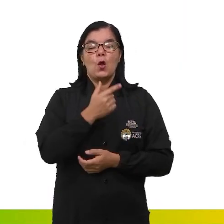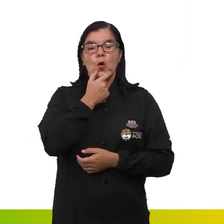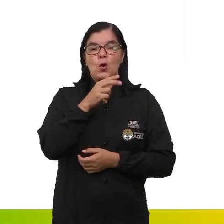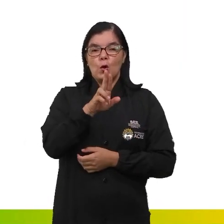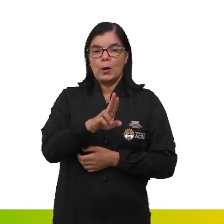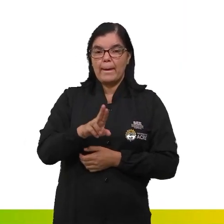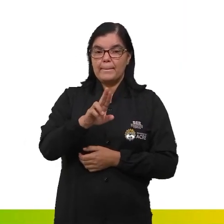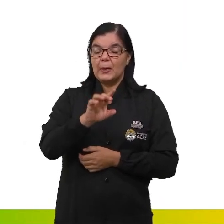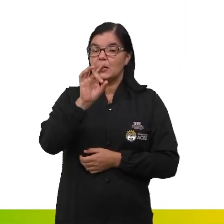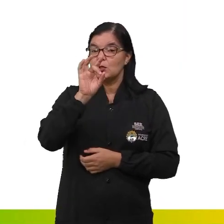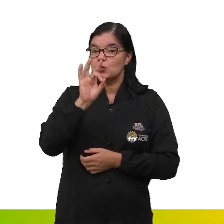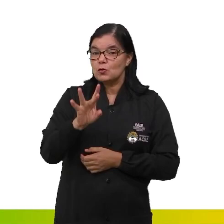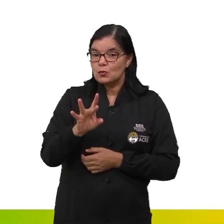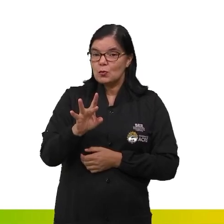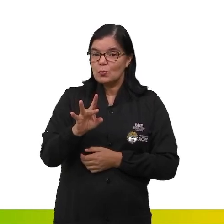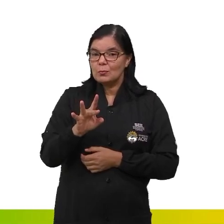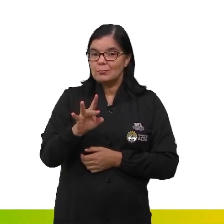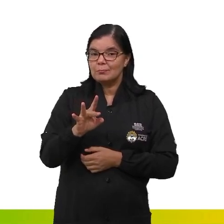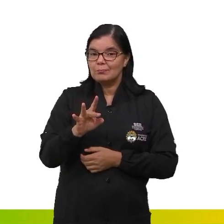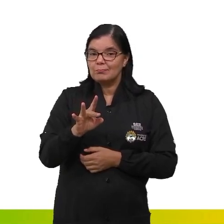é utilizado apenas